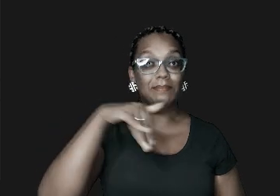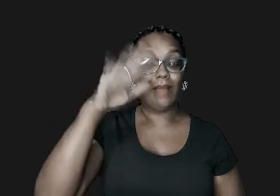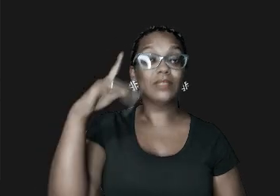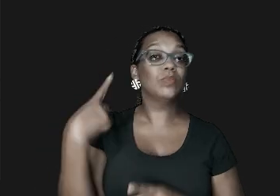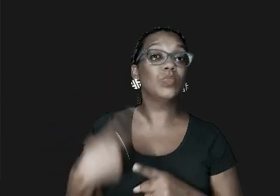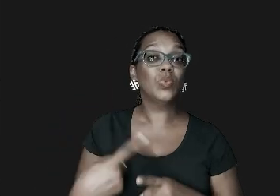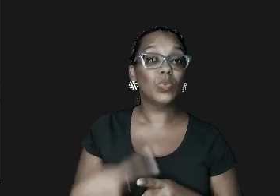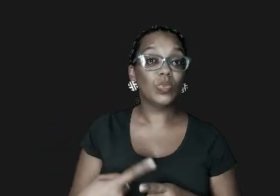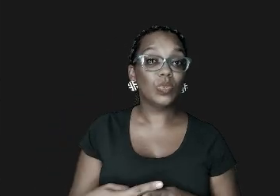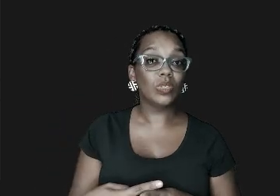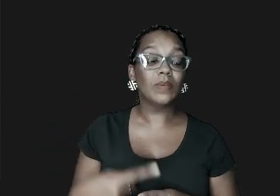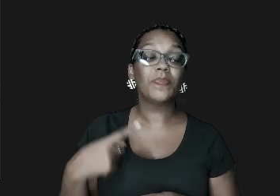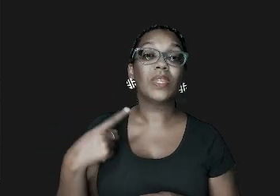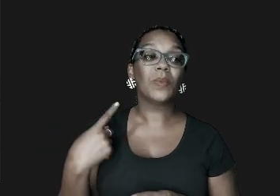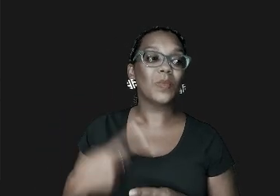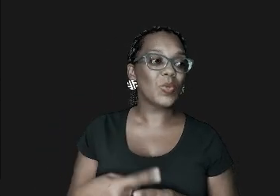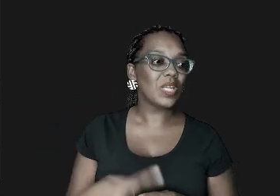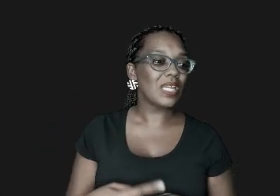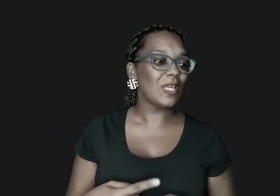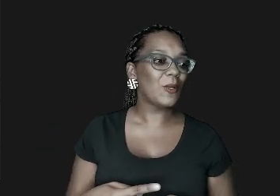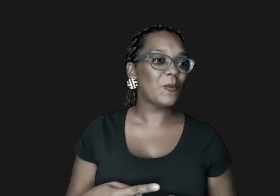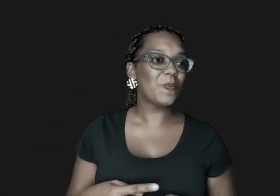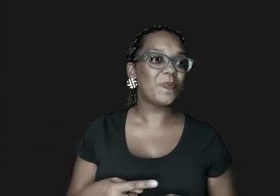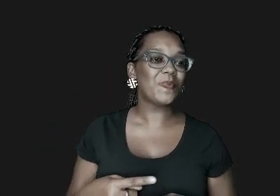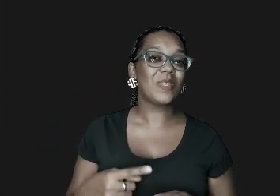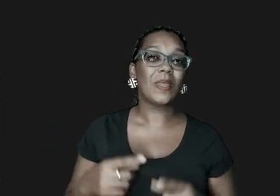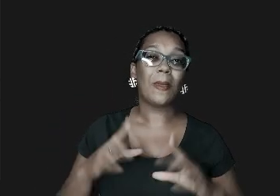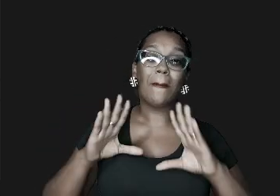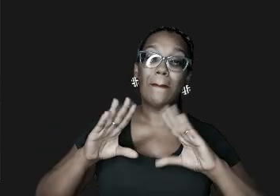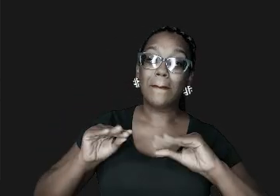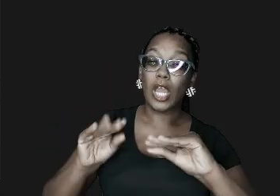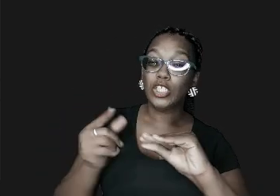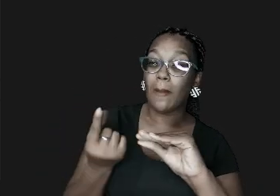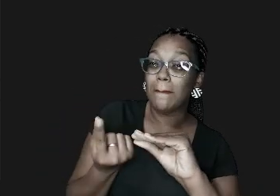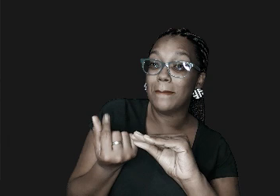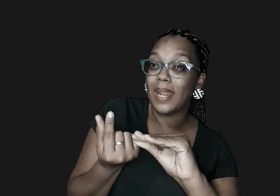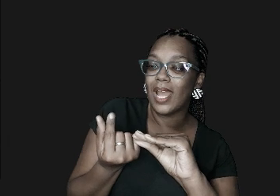ela é mais difícil e é mais difícil porque porque